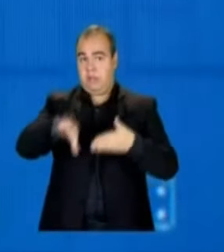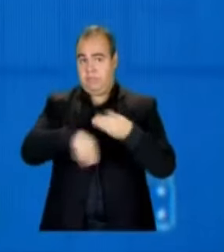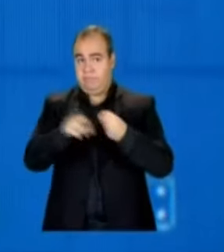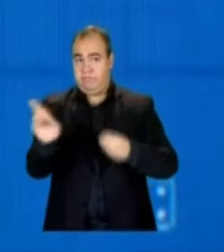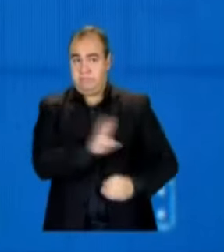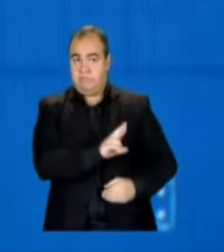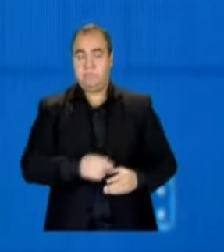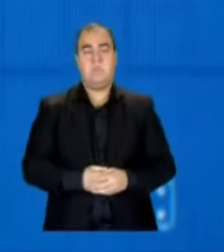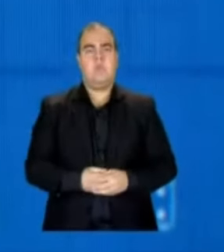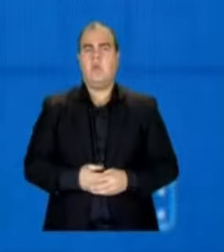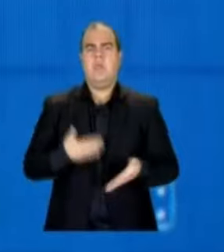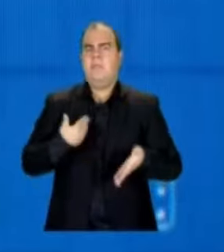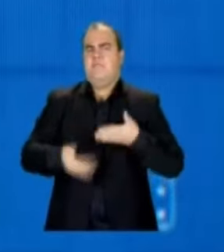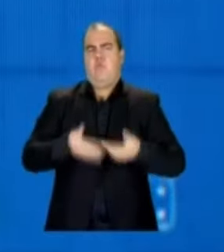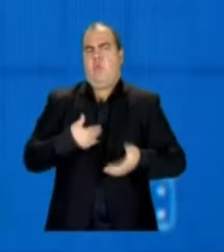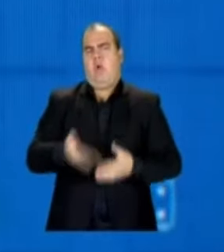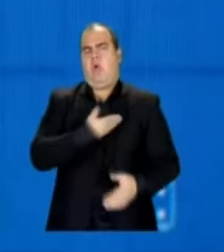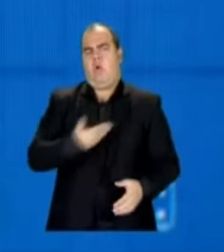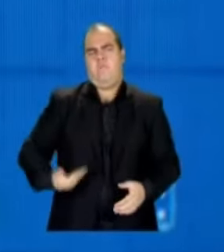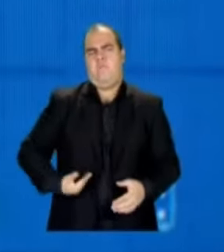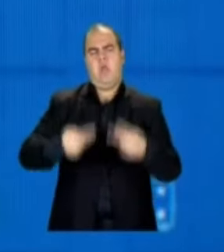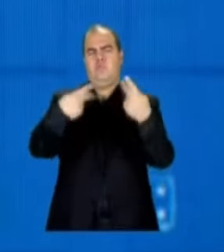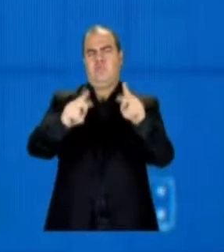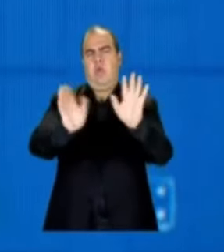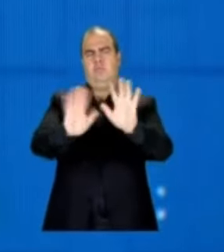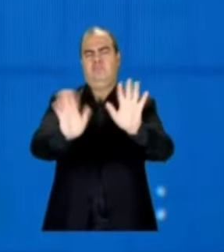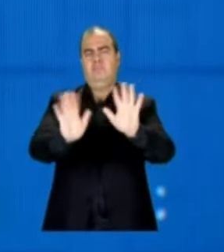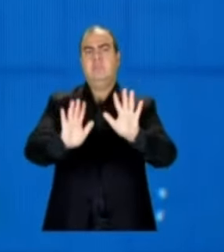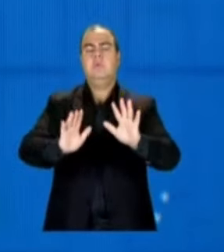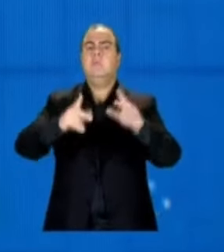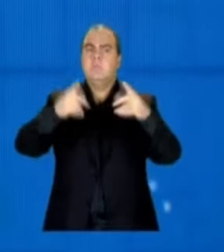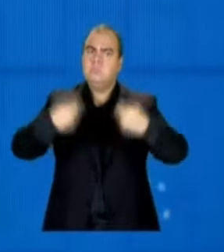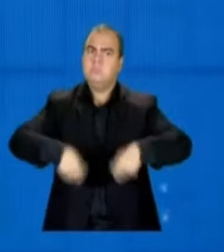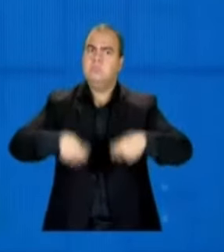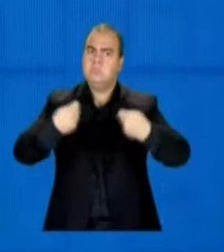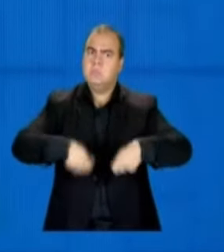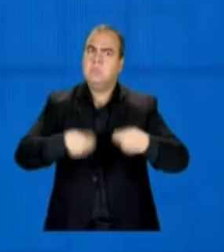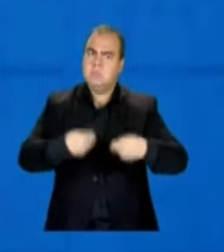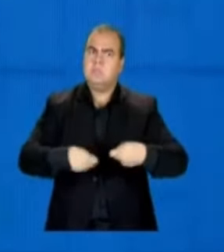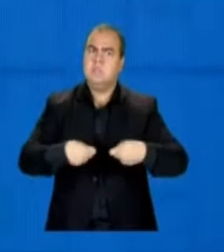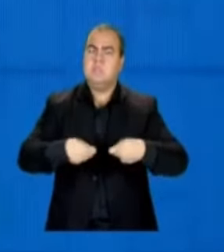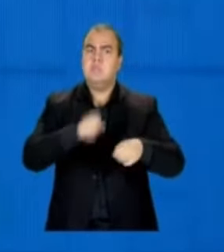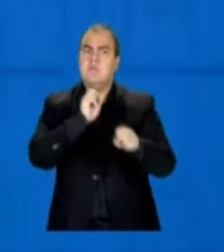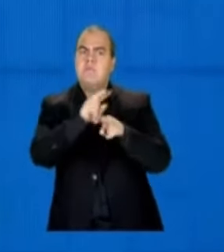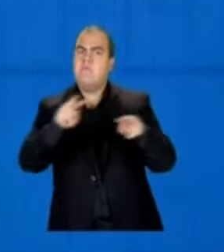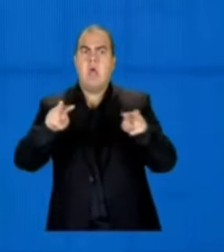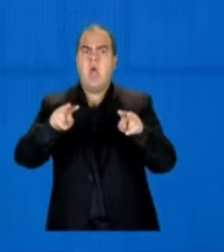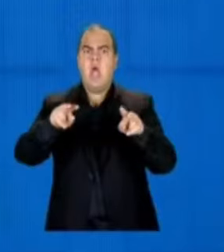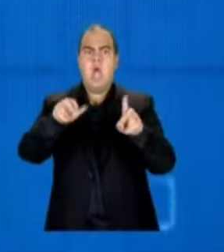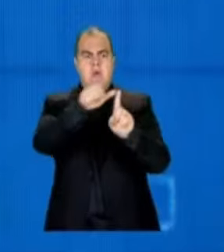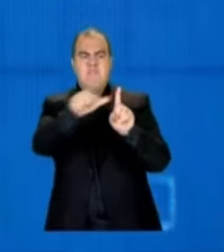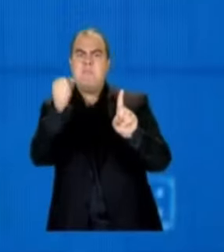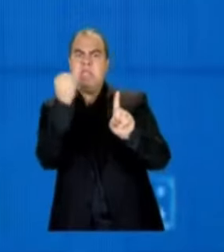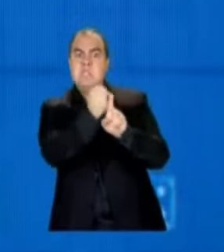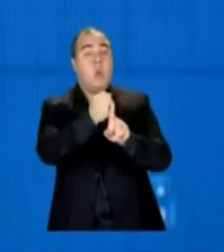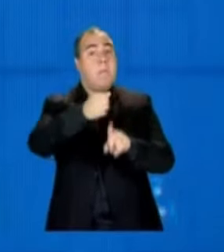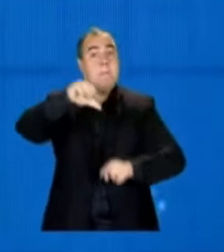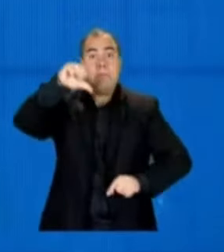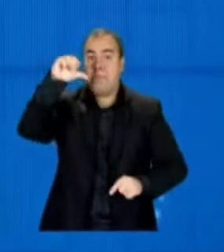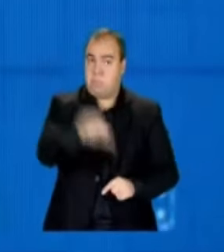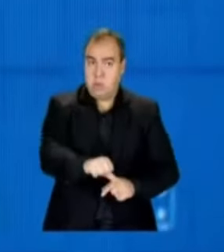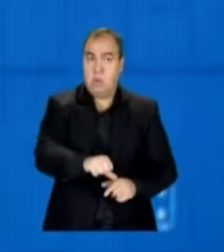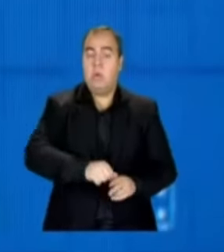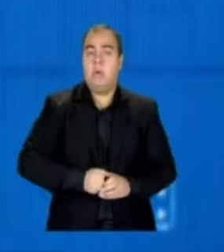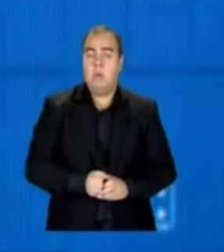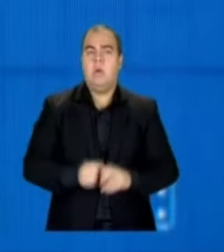em qualquer governo não é no seu tem que ser tratado como um da pior espécie possível que existe é por